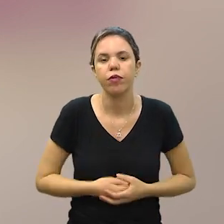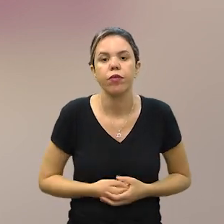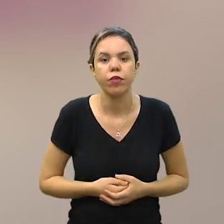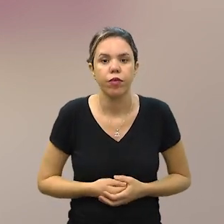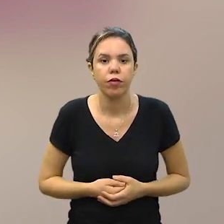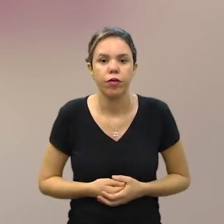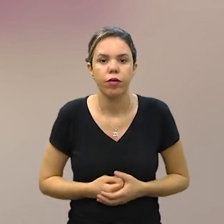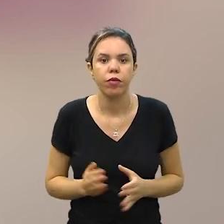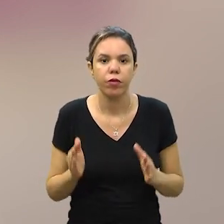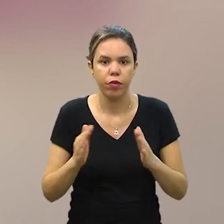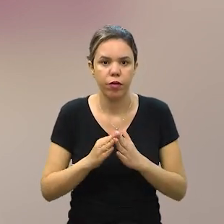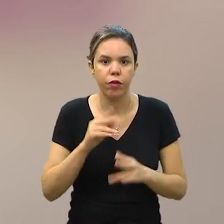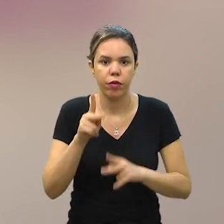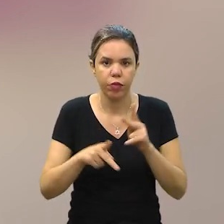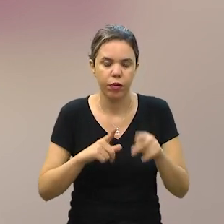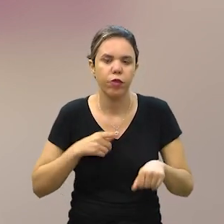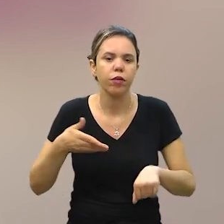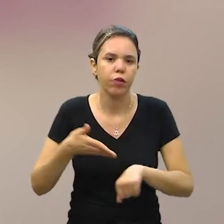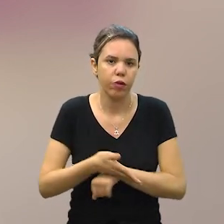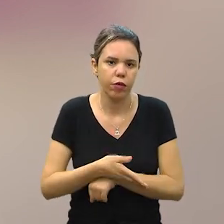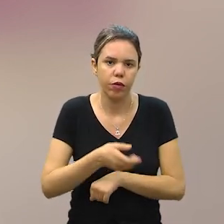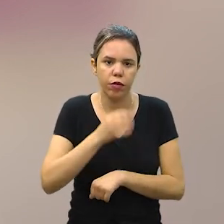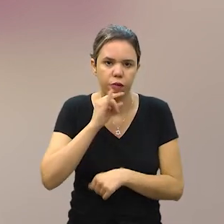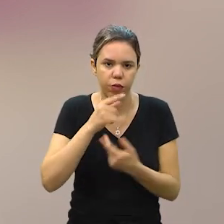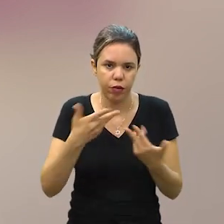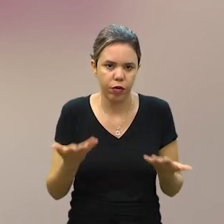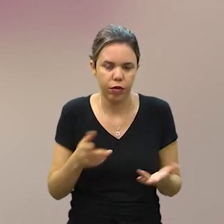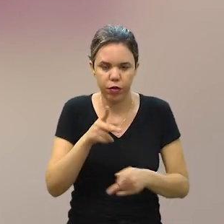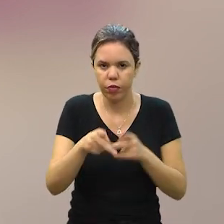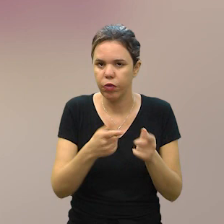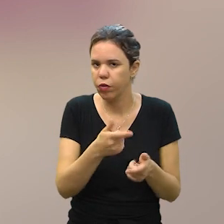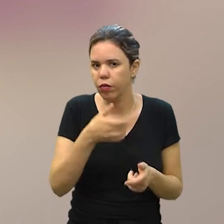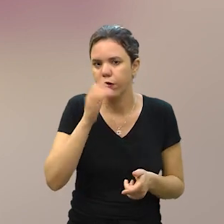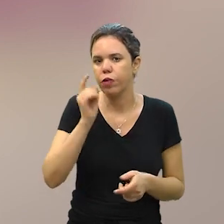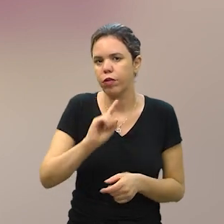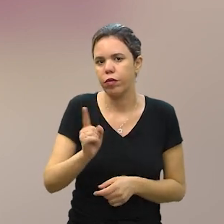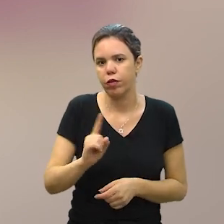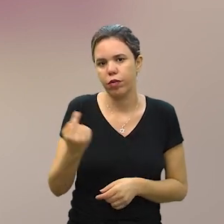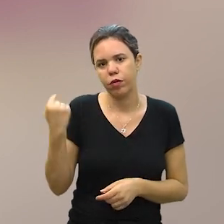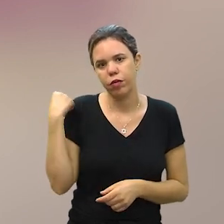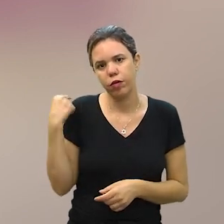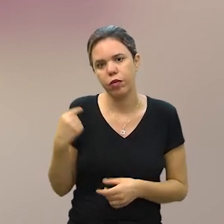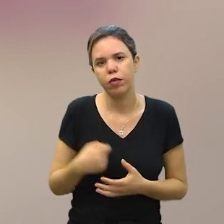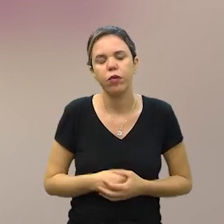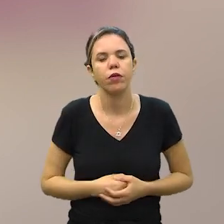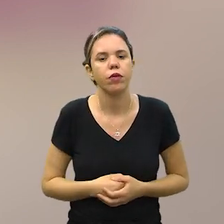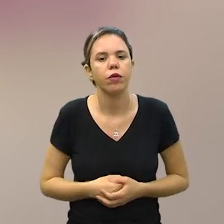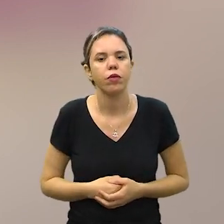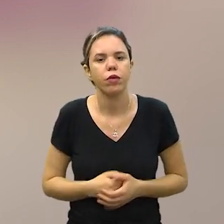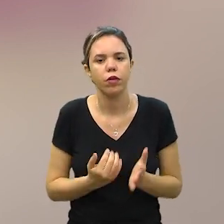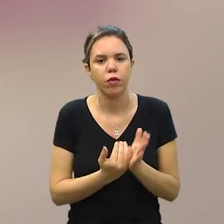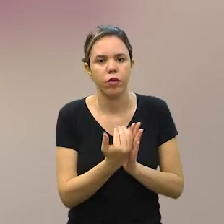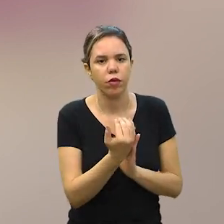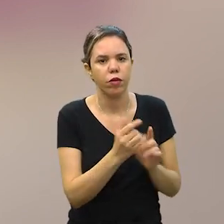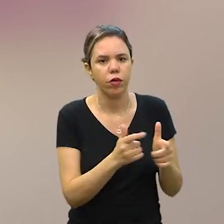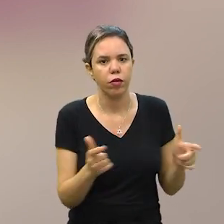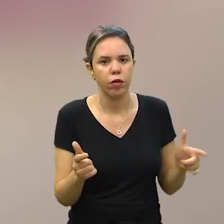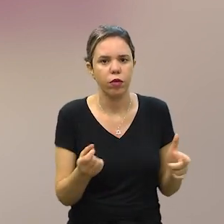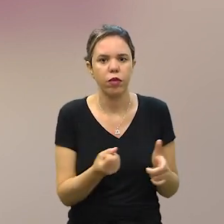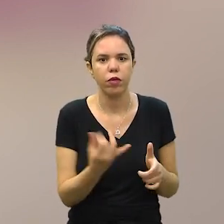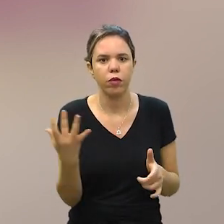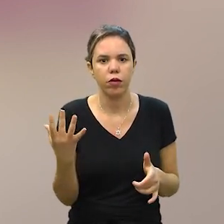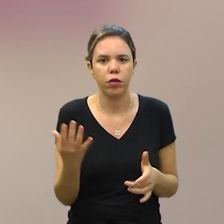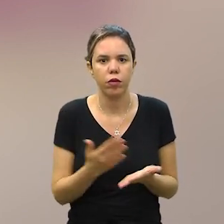né? Mas em casa as pessoas têm acesso às bebidas. Então, pessoas que não bebiam, elas, né, aumentaram